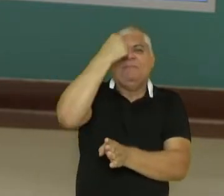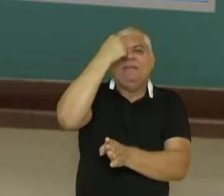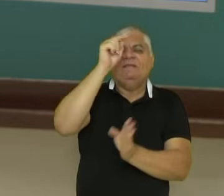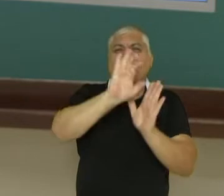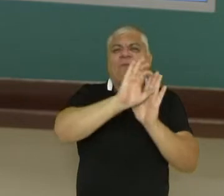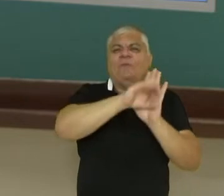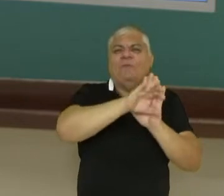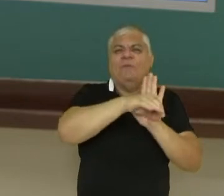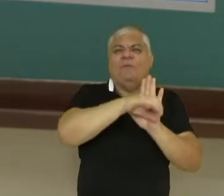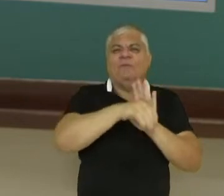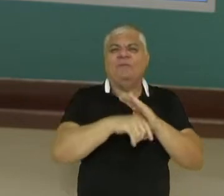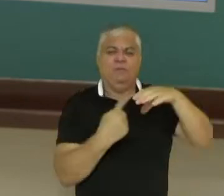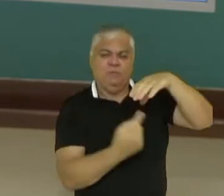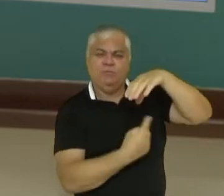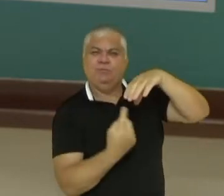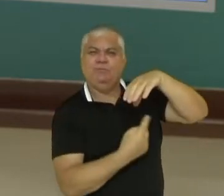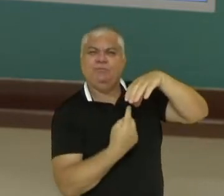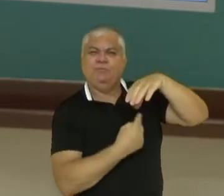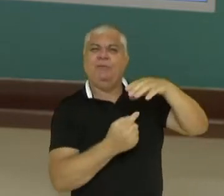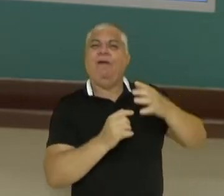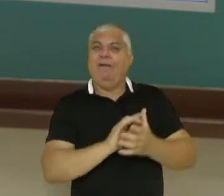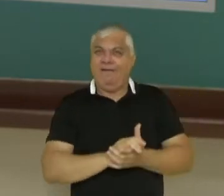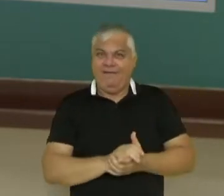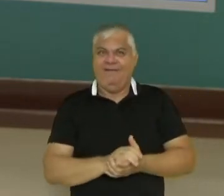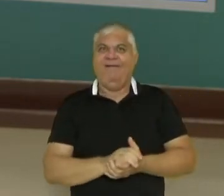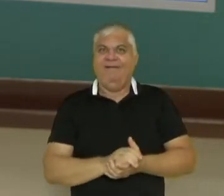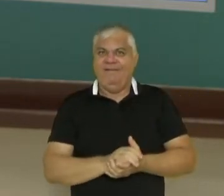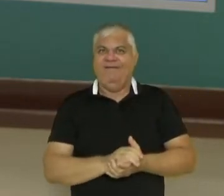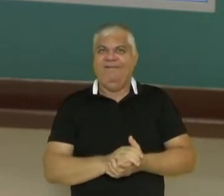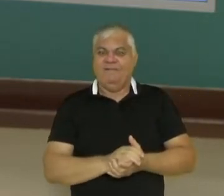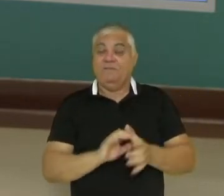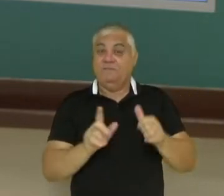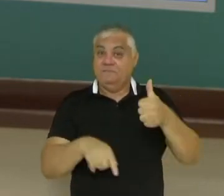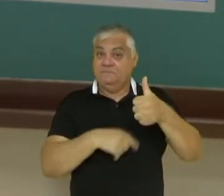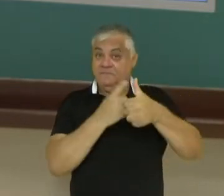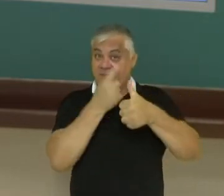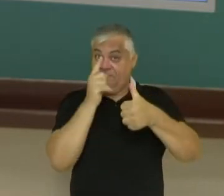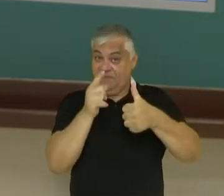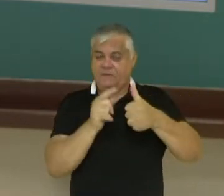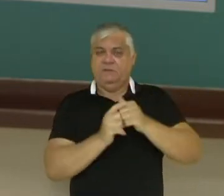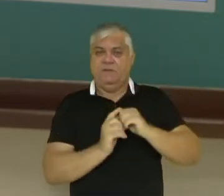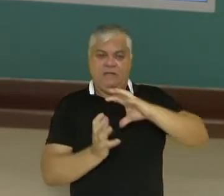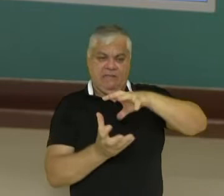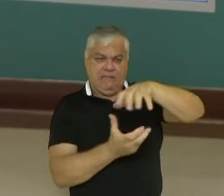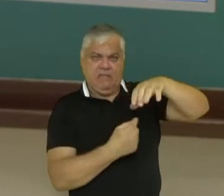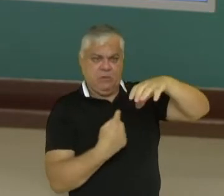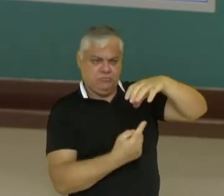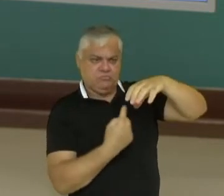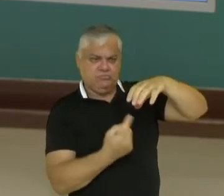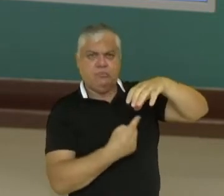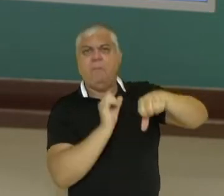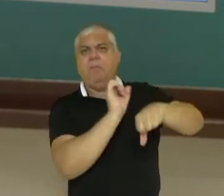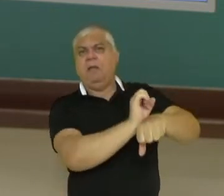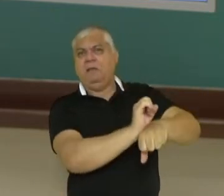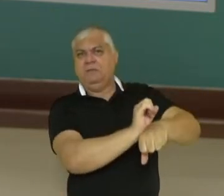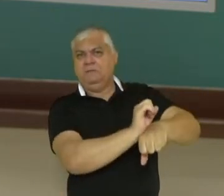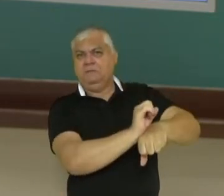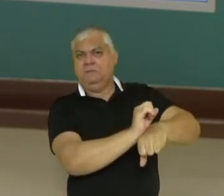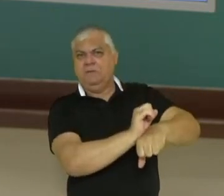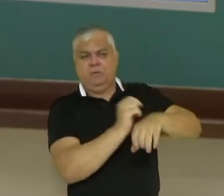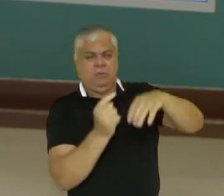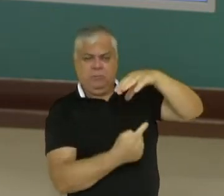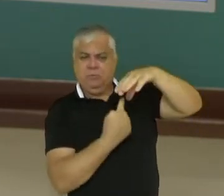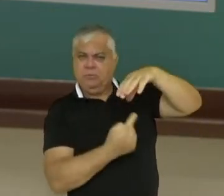conceito de Ptolomeu aqui, certo? Então, primeira coisa que a Terra tinha que ficar ali parada de boas.